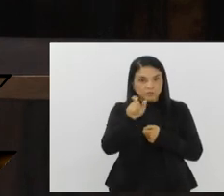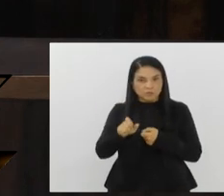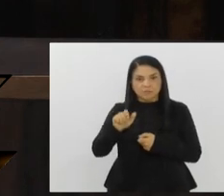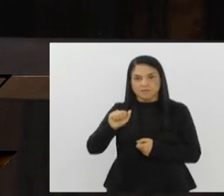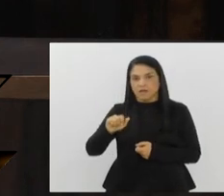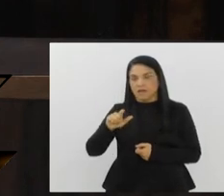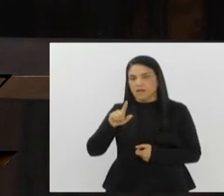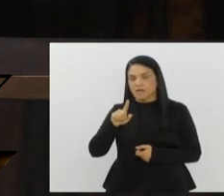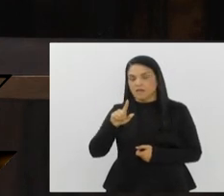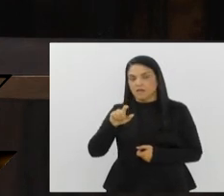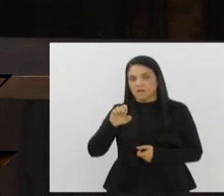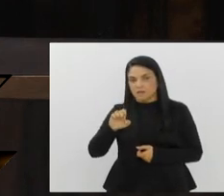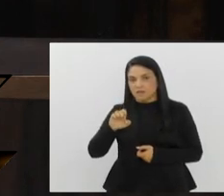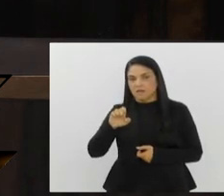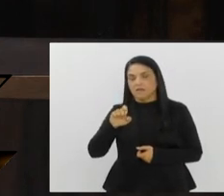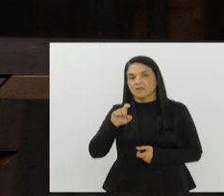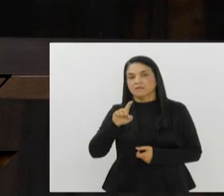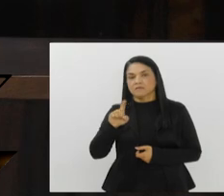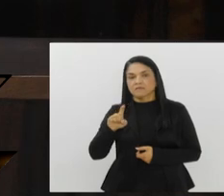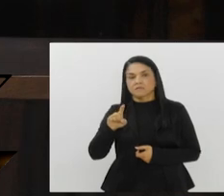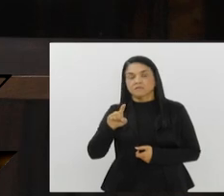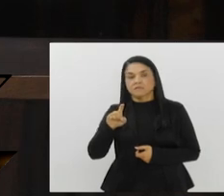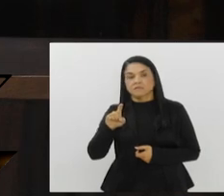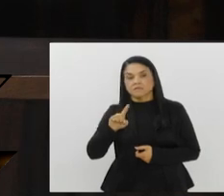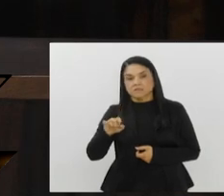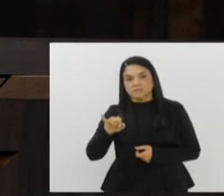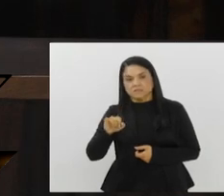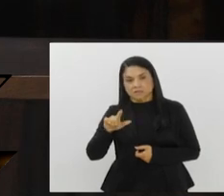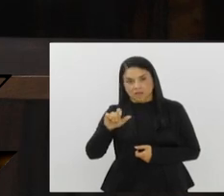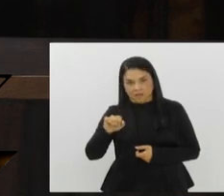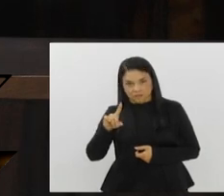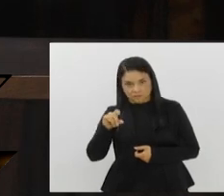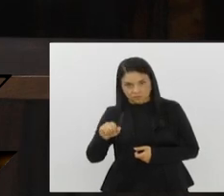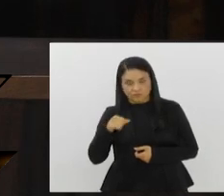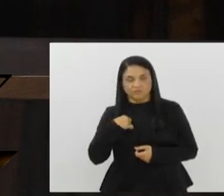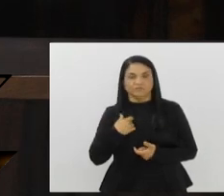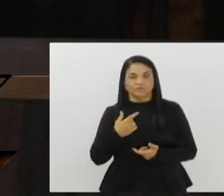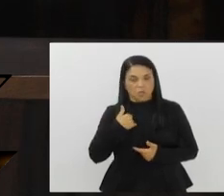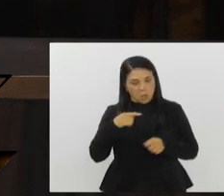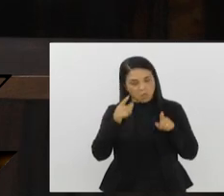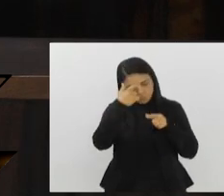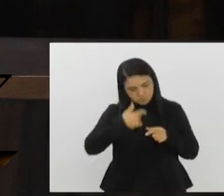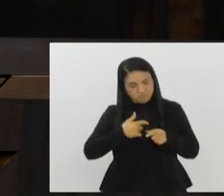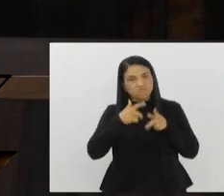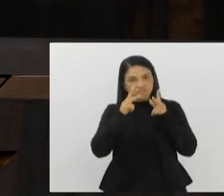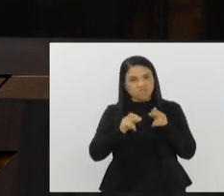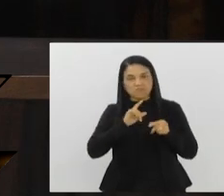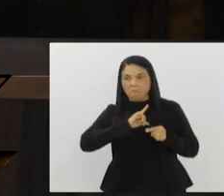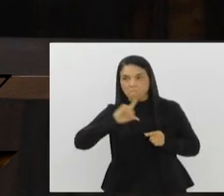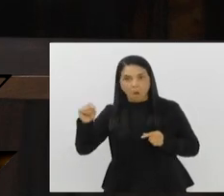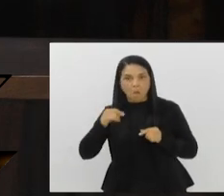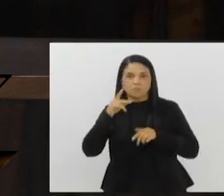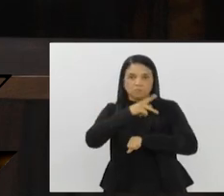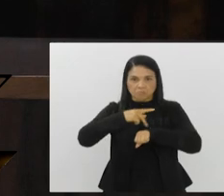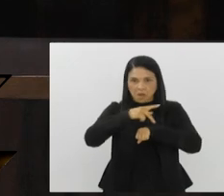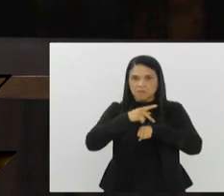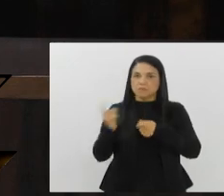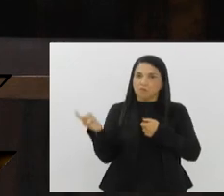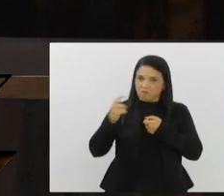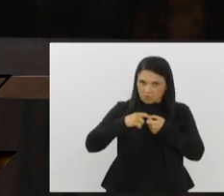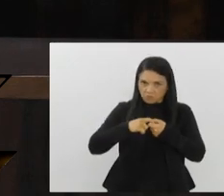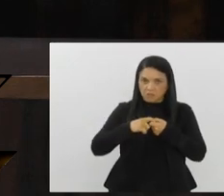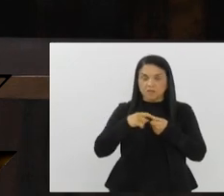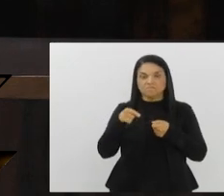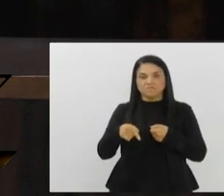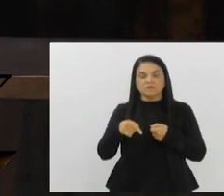de banido voltei com Anistia e agora nesse regime que atropelou as liberdades